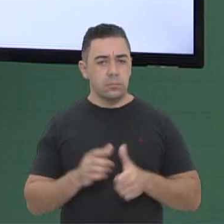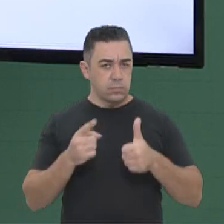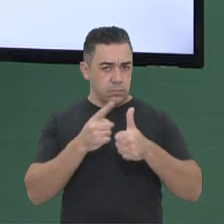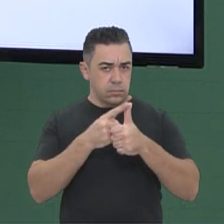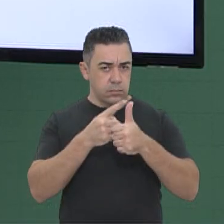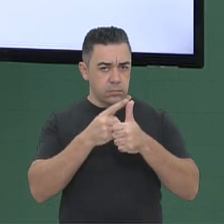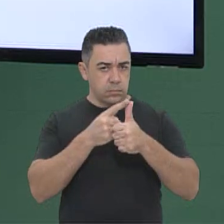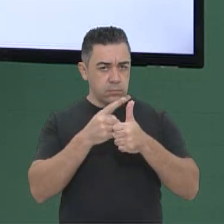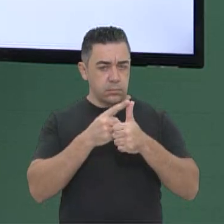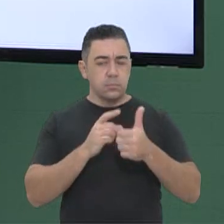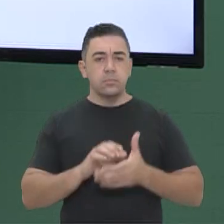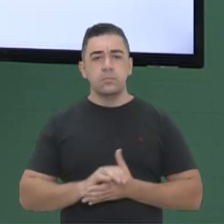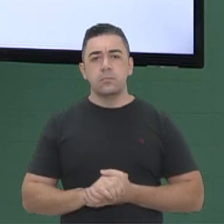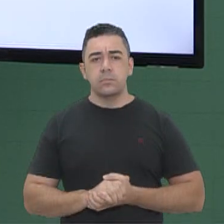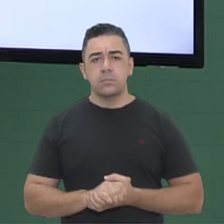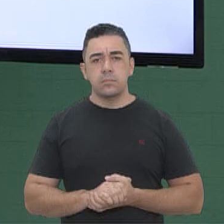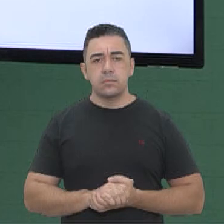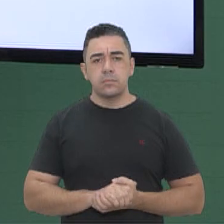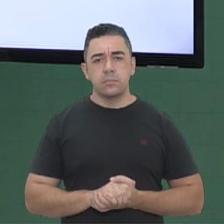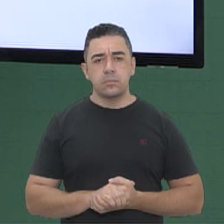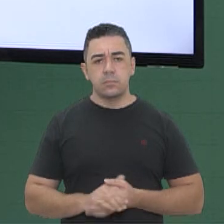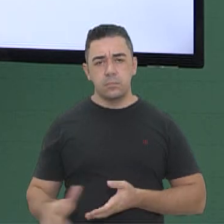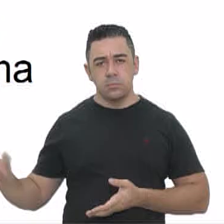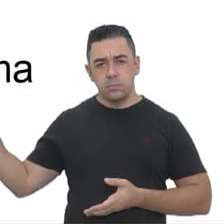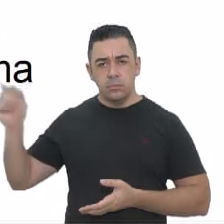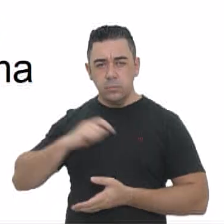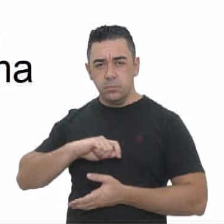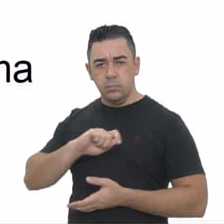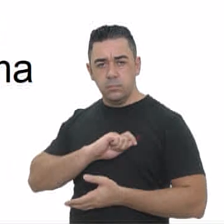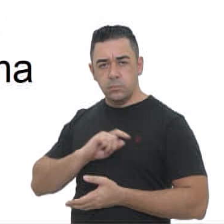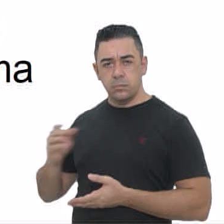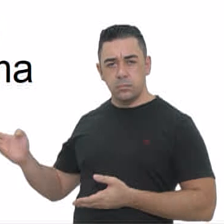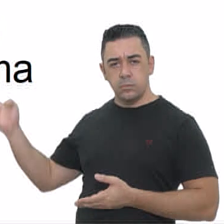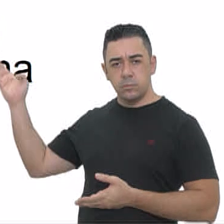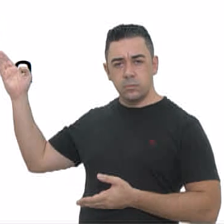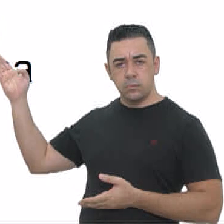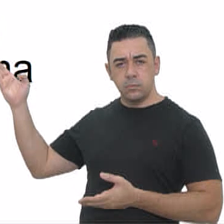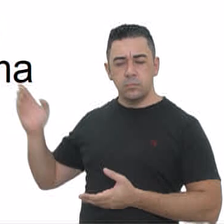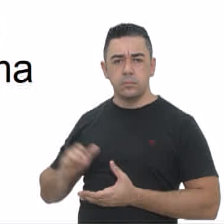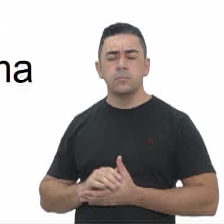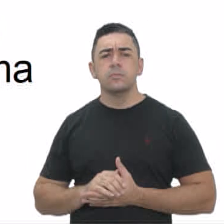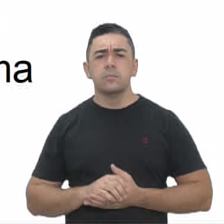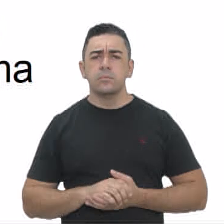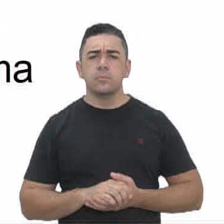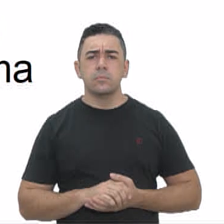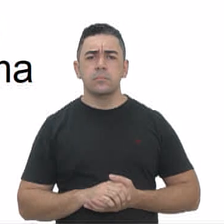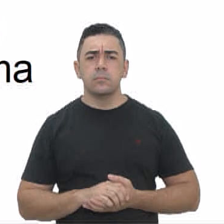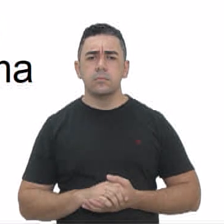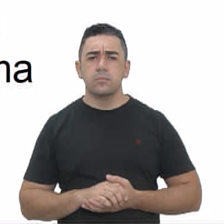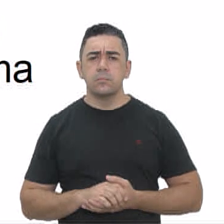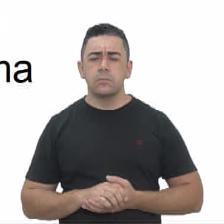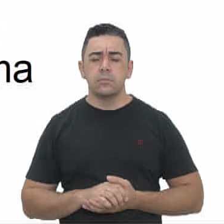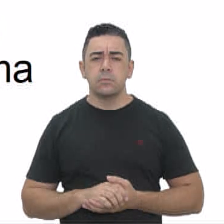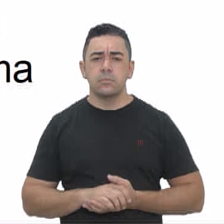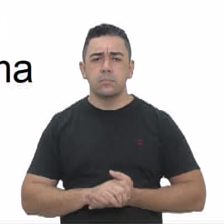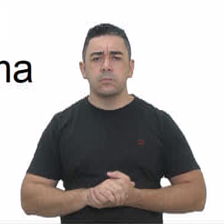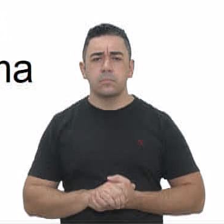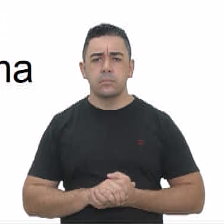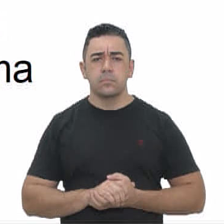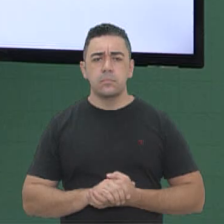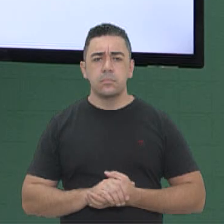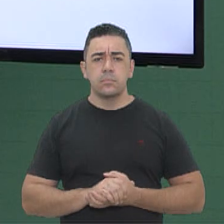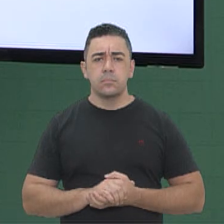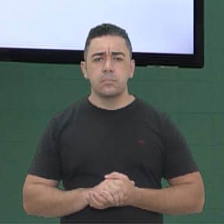Primeira afirmação. Debe tener um lenguaje rebuscado para impressionar